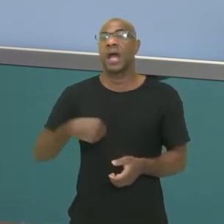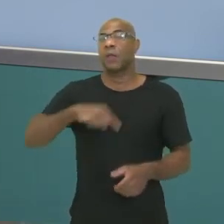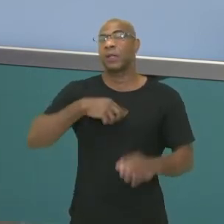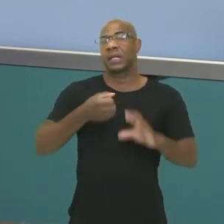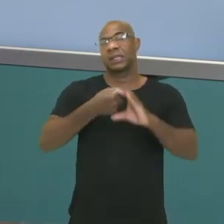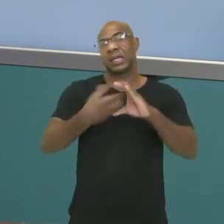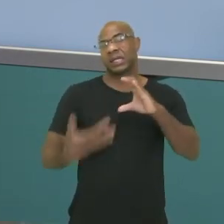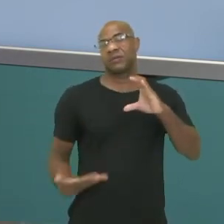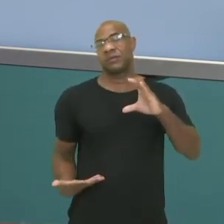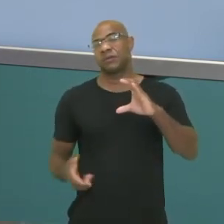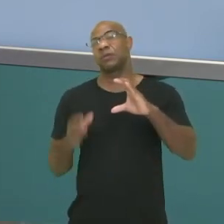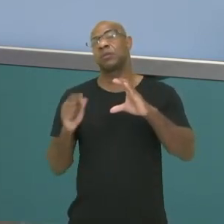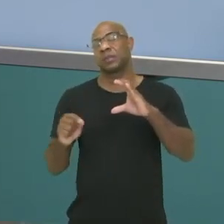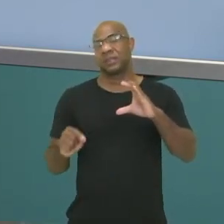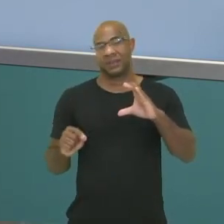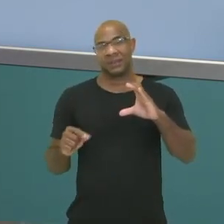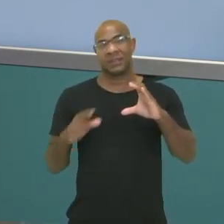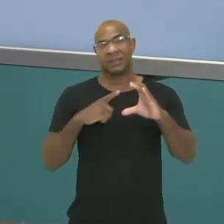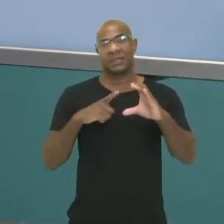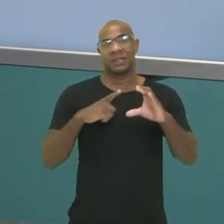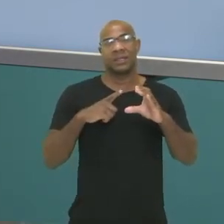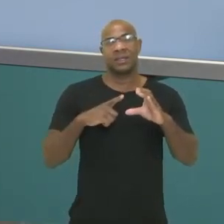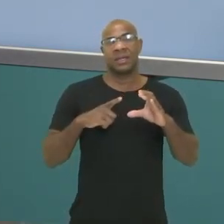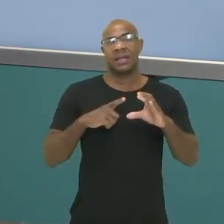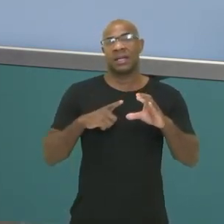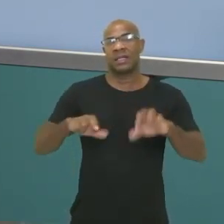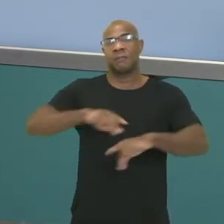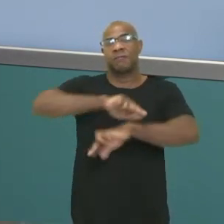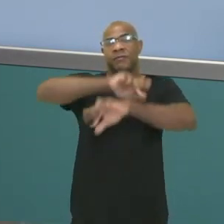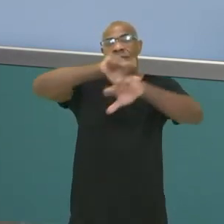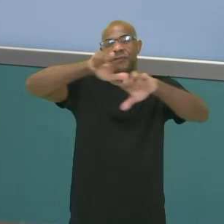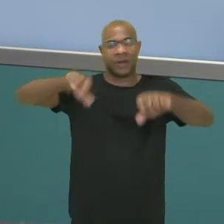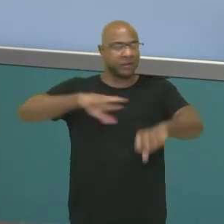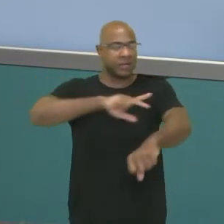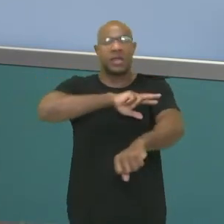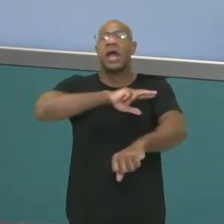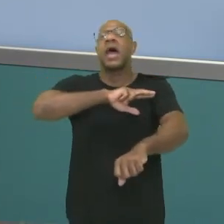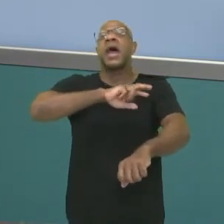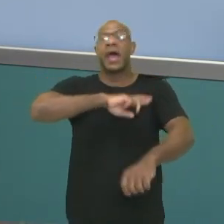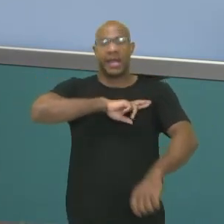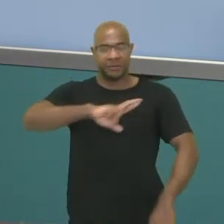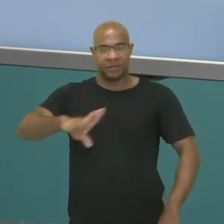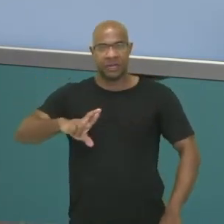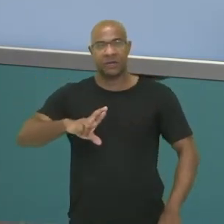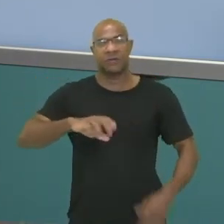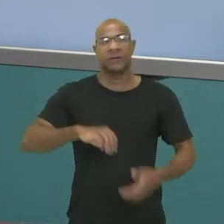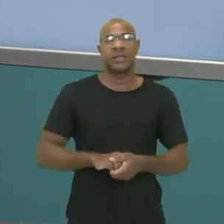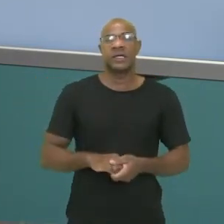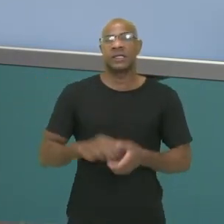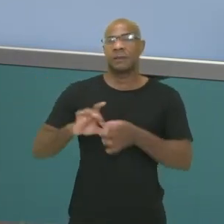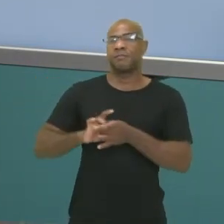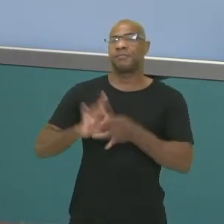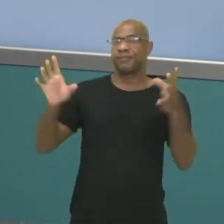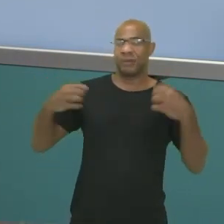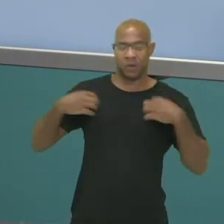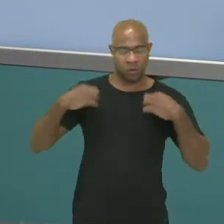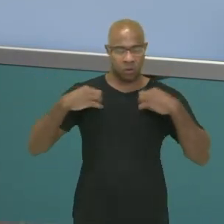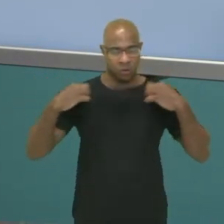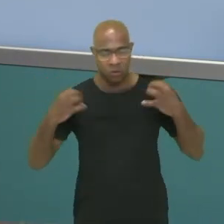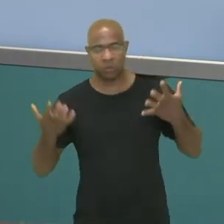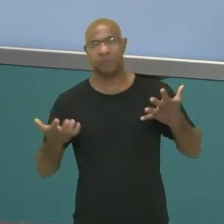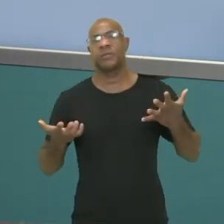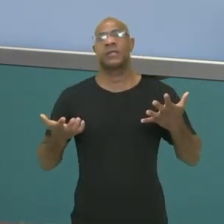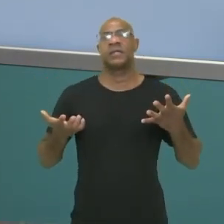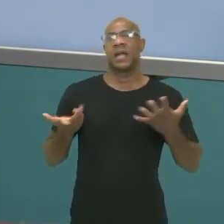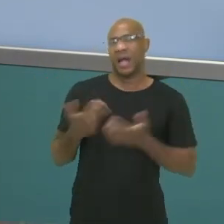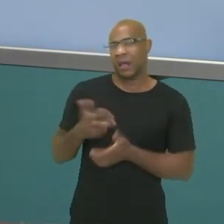seria a miscigenação, por exemplo, né? Essa multiplicidade religiosa, da alimentação, das vestimentas, dos ritos, né? Isso